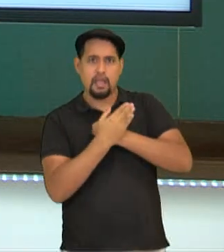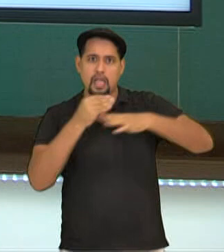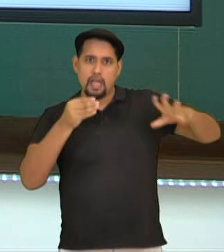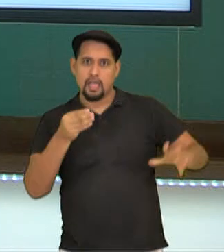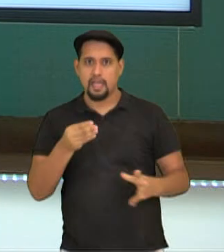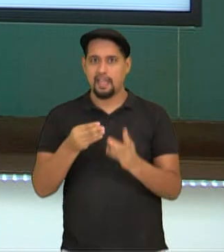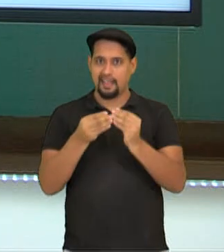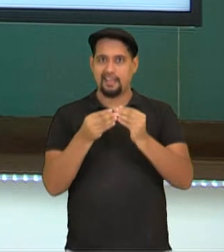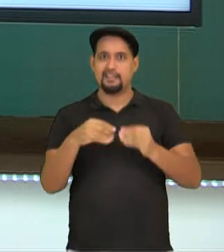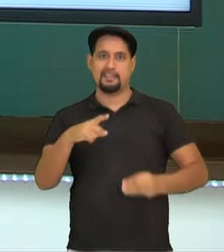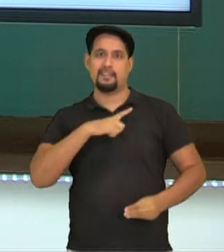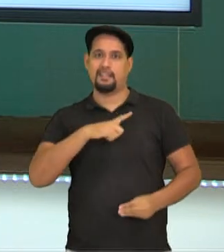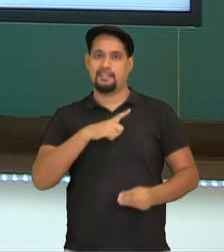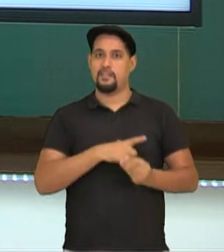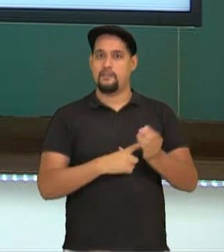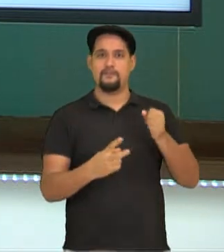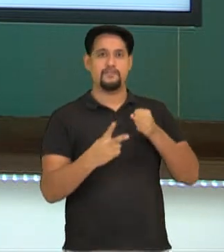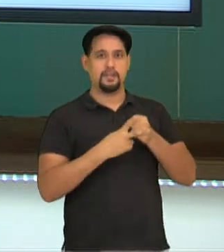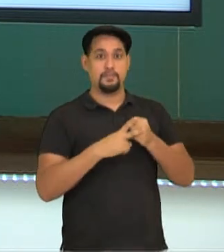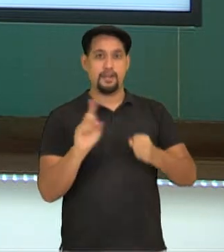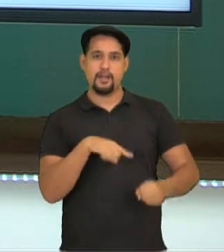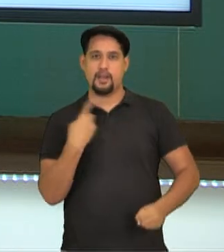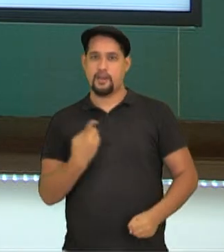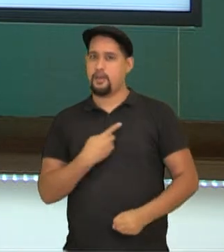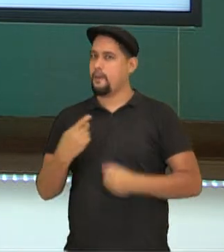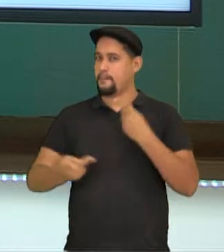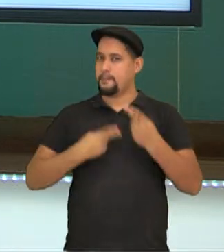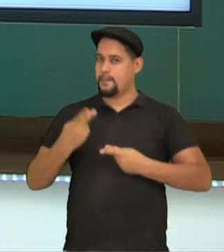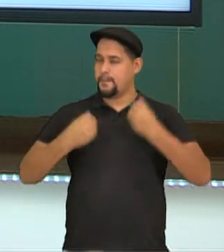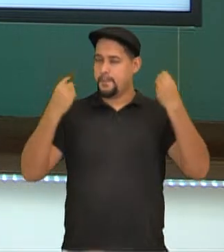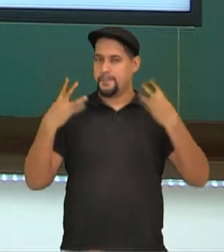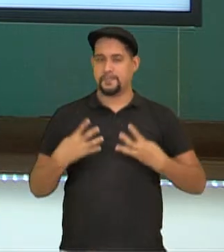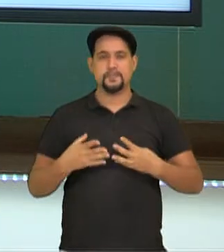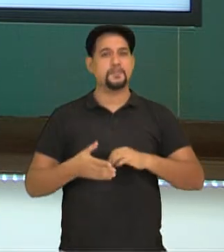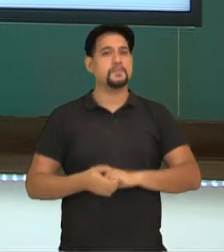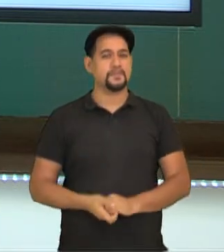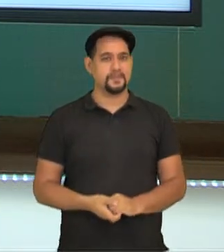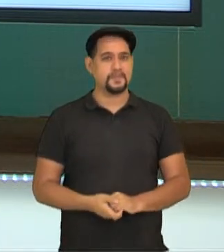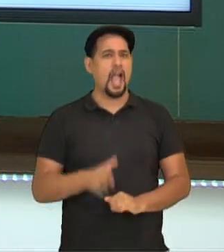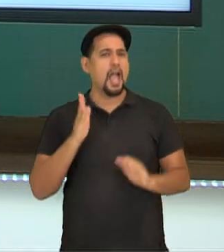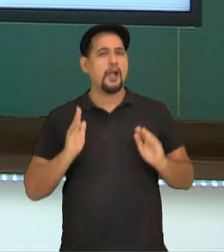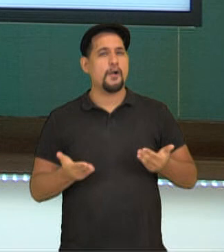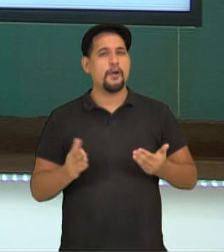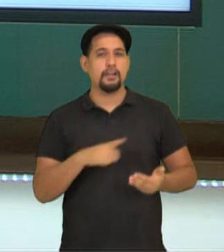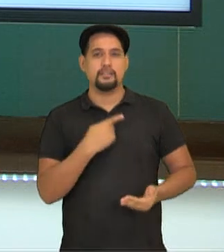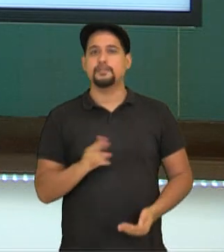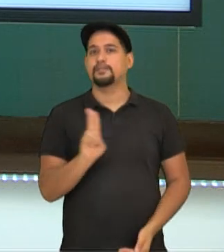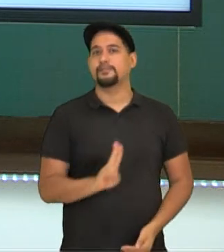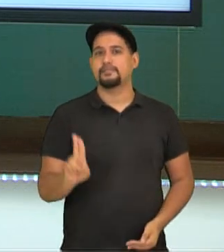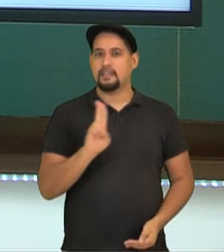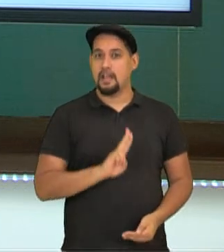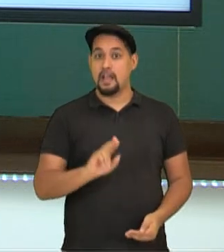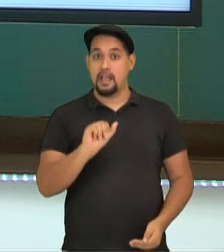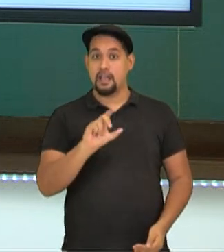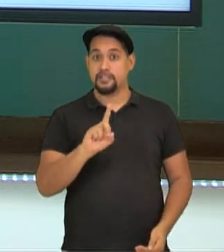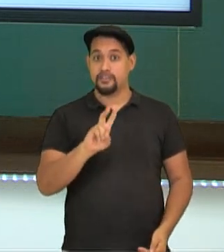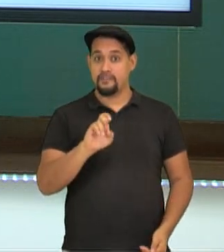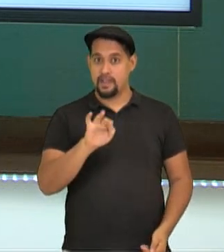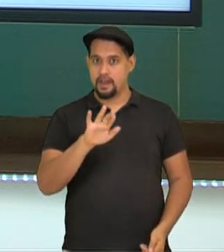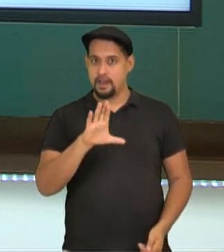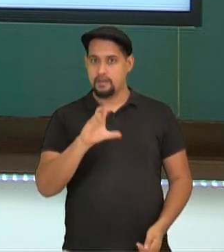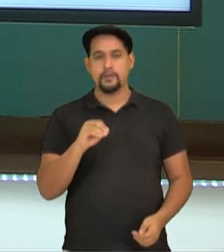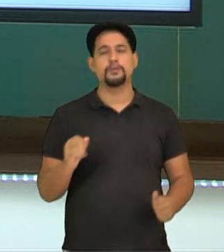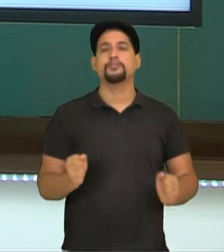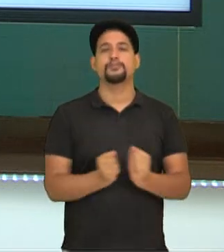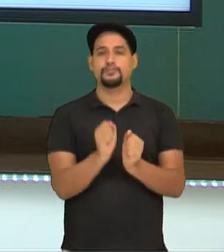agregar ao verbo a nossa oração. Vamos agora, então, utilizar esses advérbios